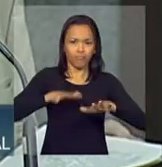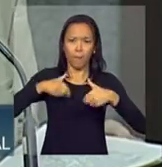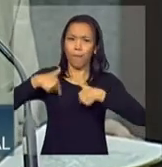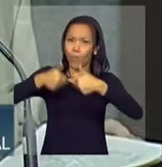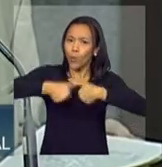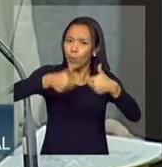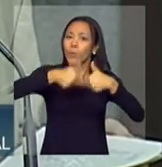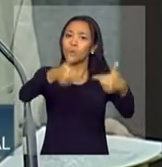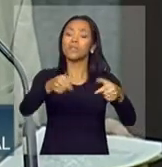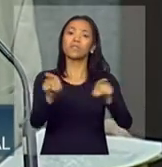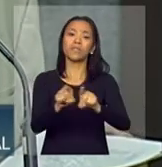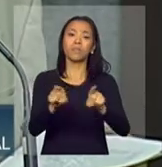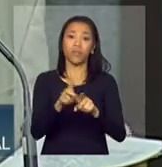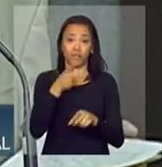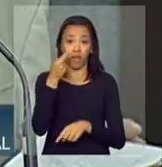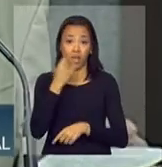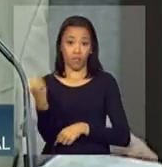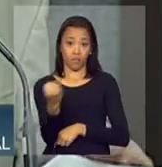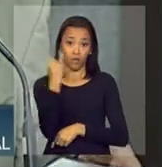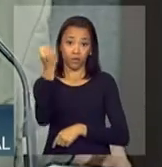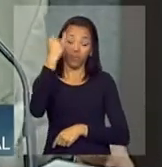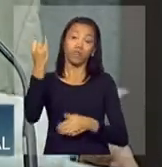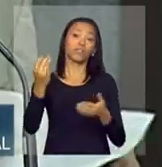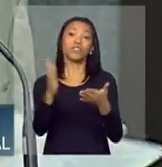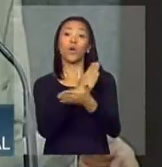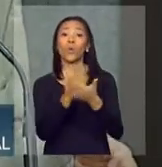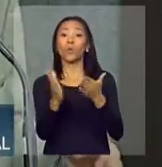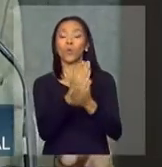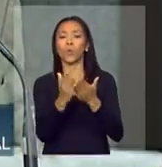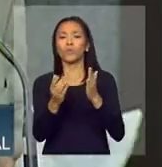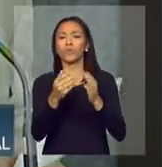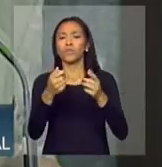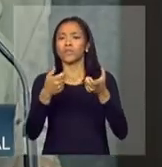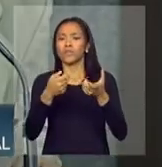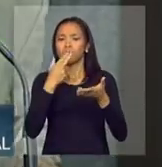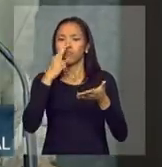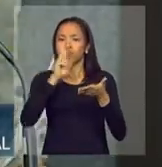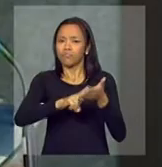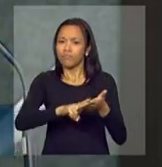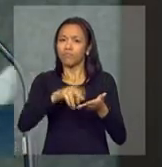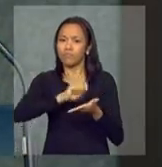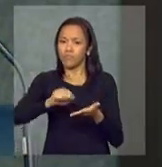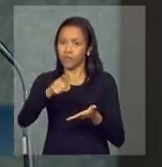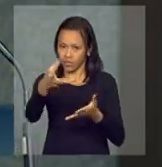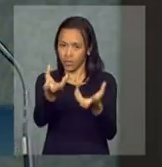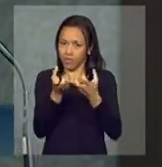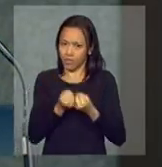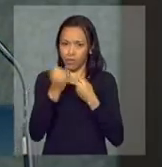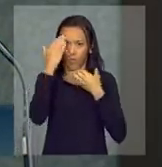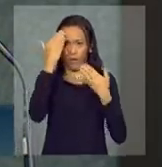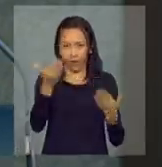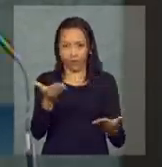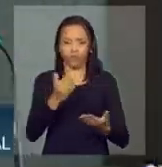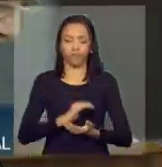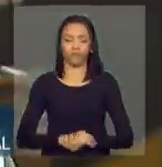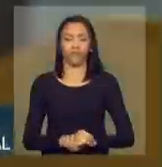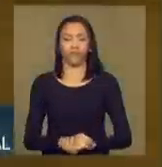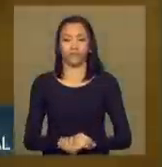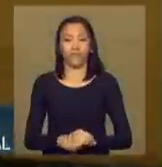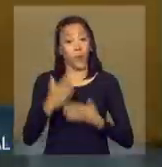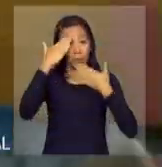segundo, reforçar a importância de alguns pontos das cartas que da carta que vocês receberam. É isso, obrigado. Obrigada,